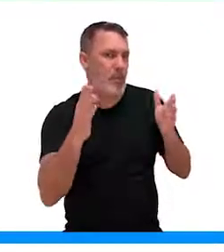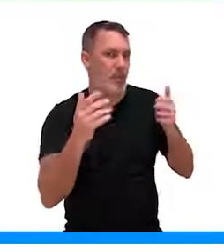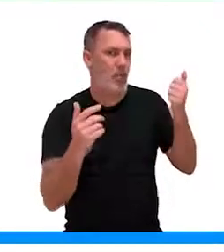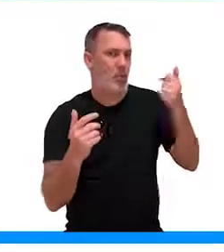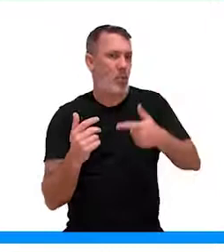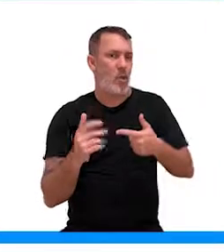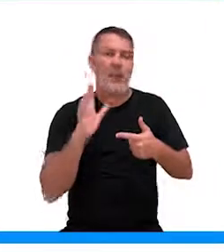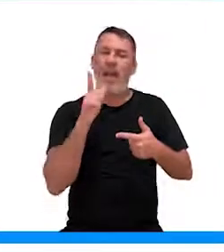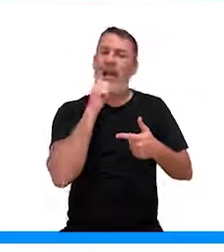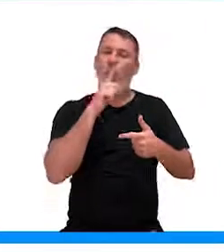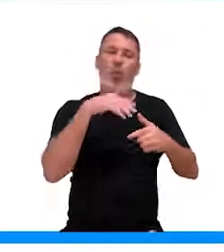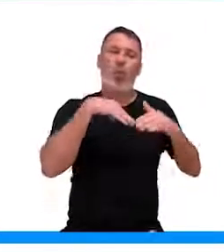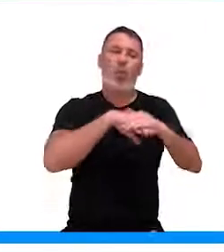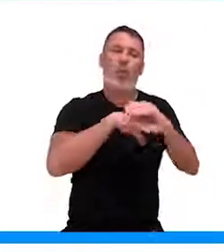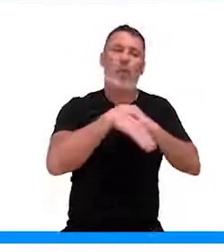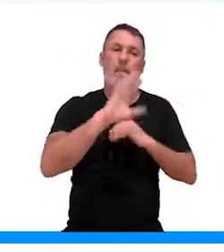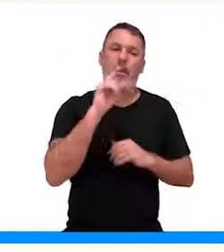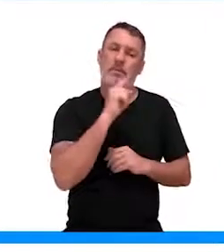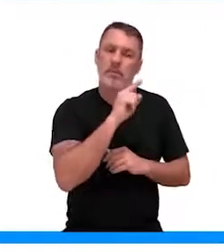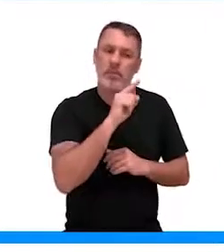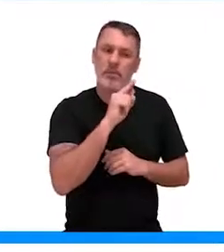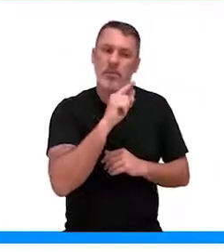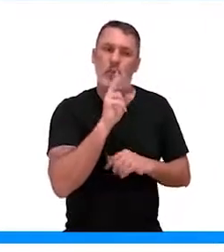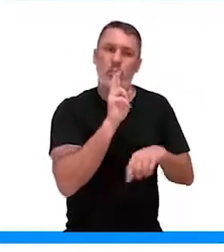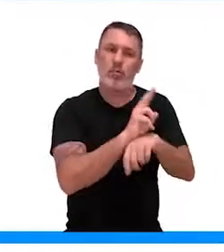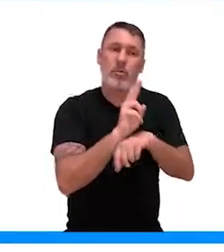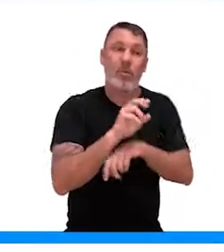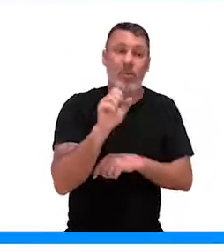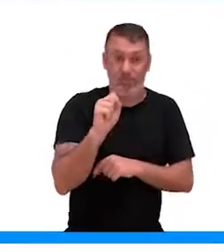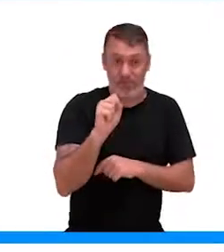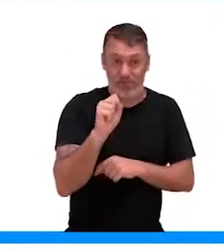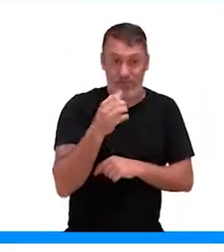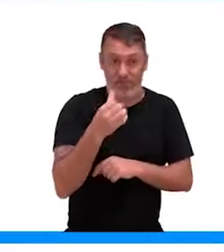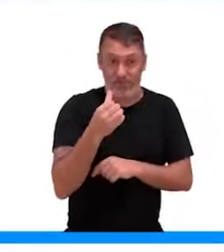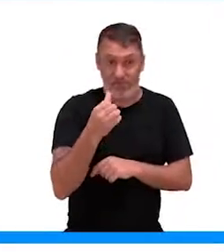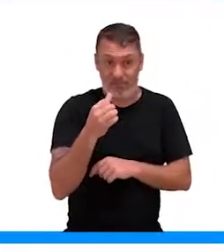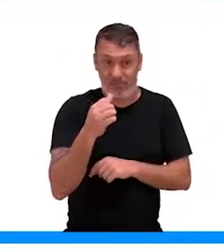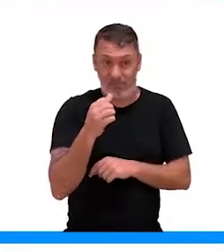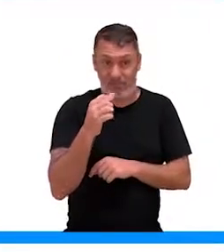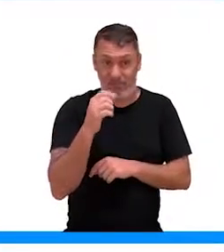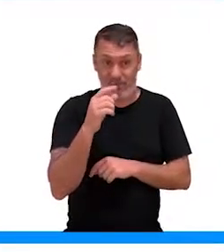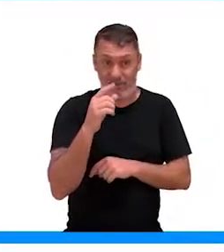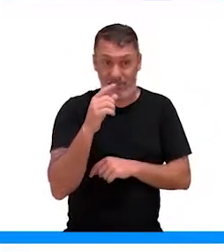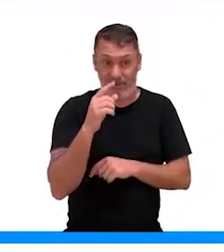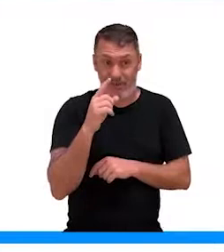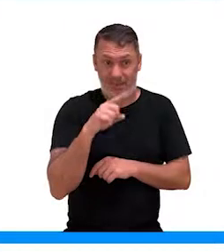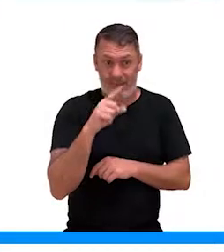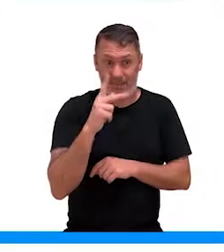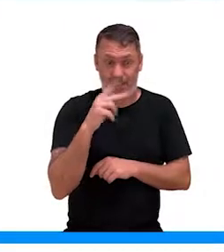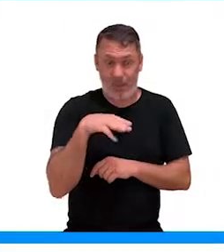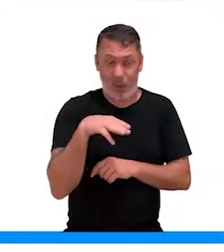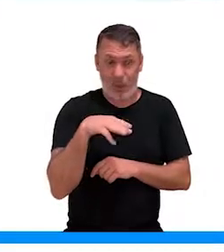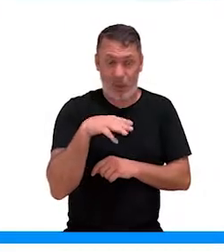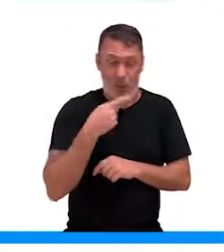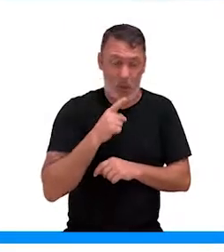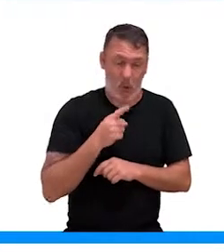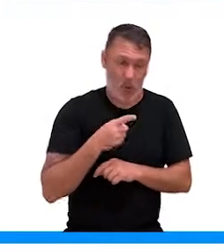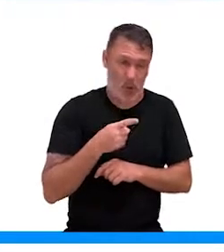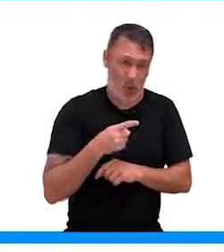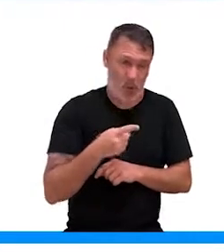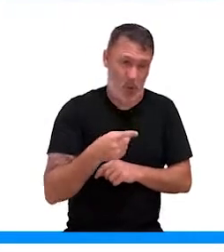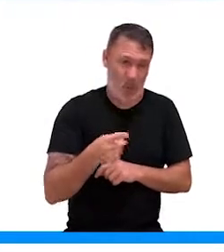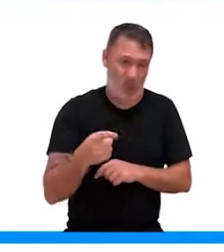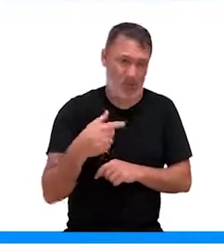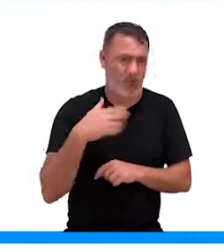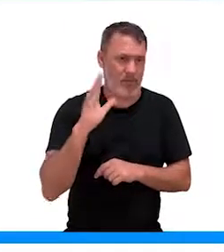de água ele é muito maior. Um potencial de 86 mil quilômetros cúbicos. Muitas